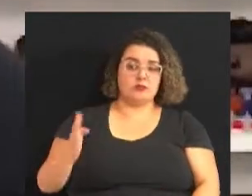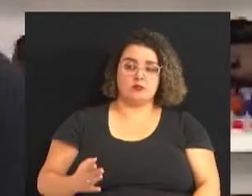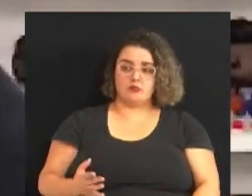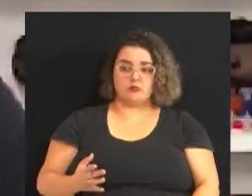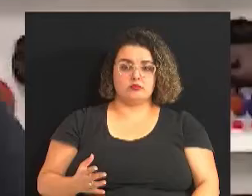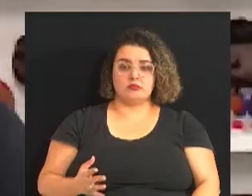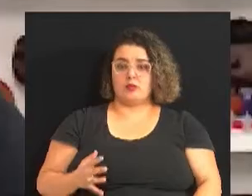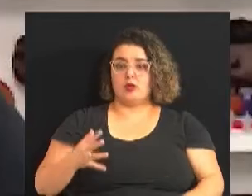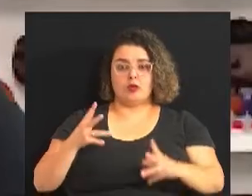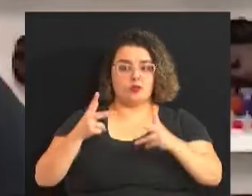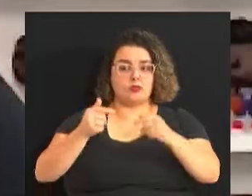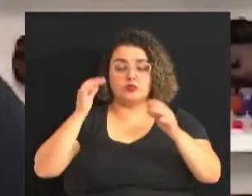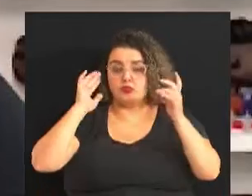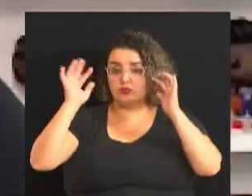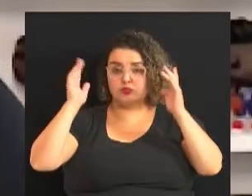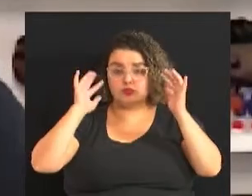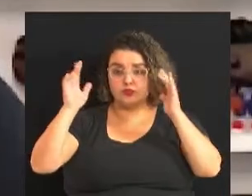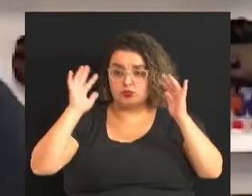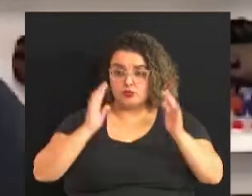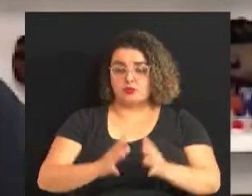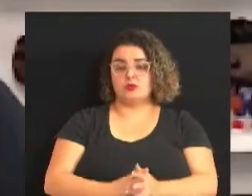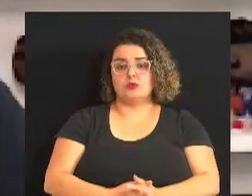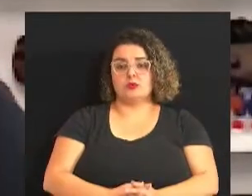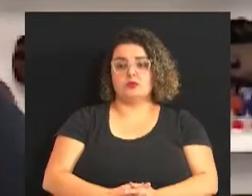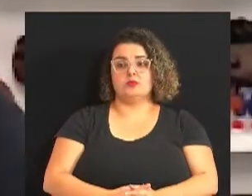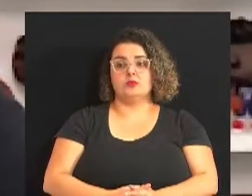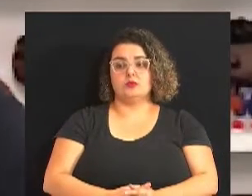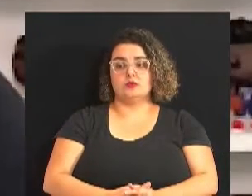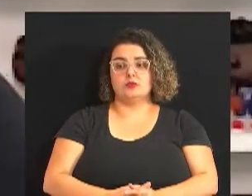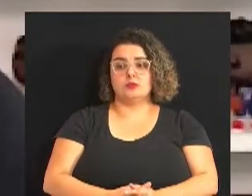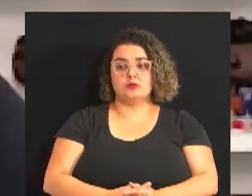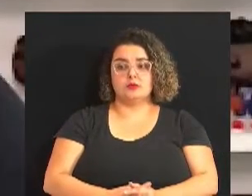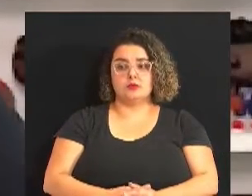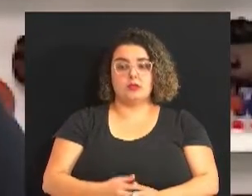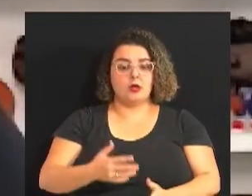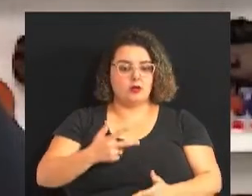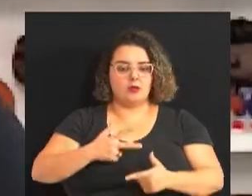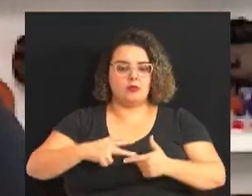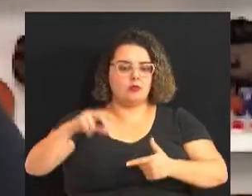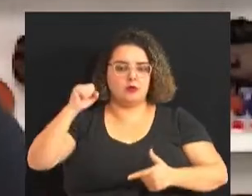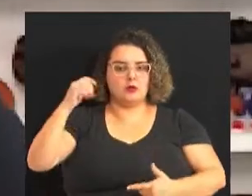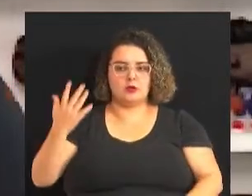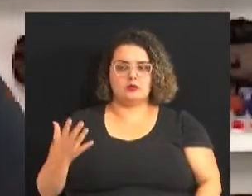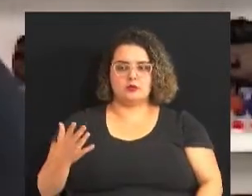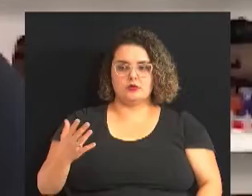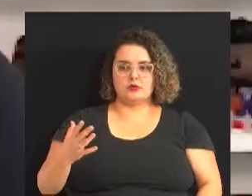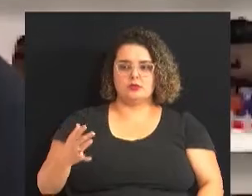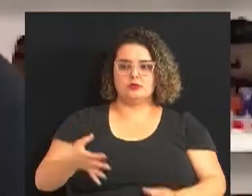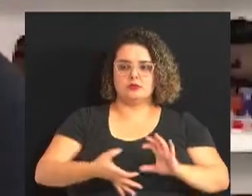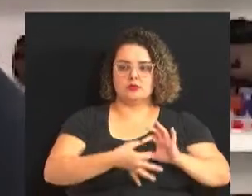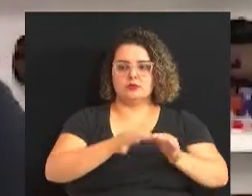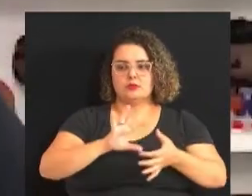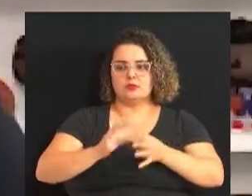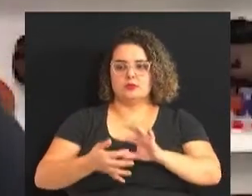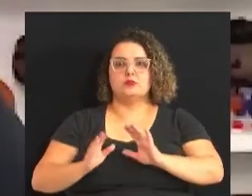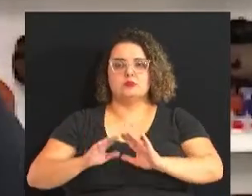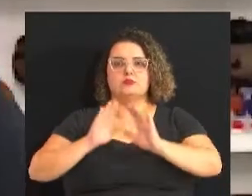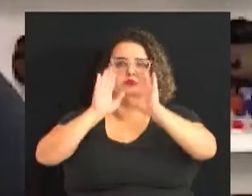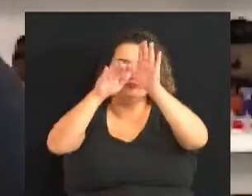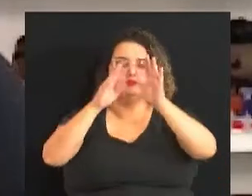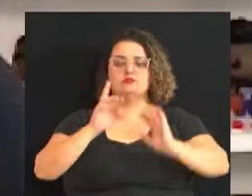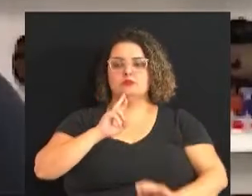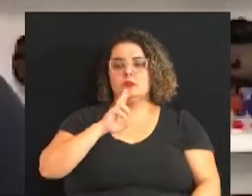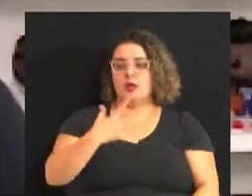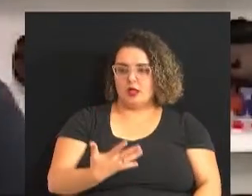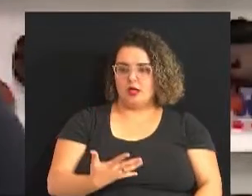todo mundo sonha em ser anfitrião de uma Olimpíada, e o basquetebol eu tinha certeza que se tivesse um resultado,